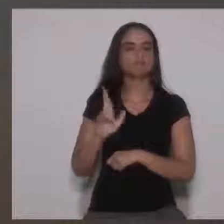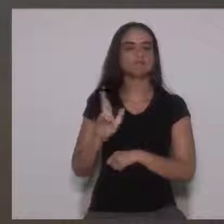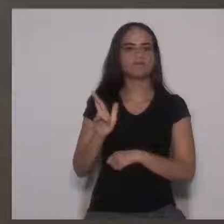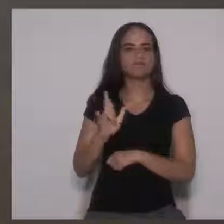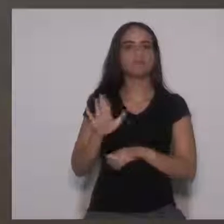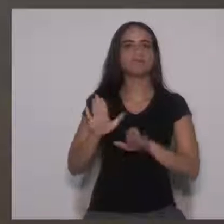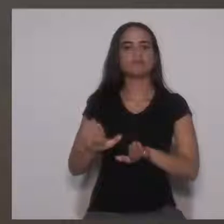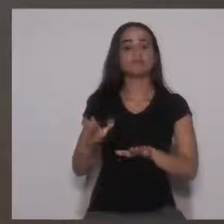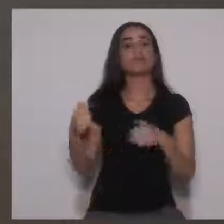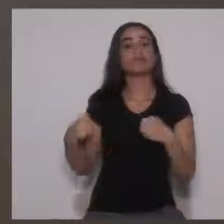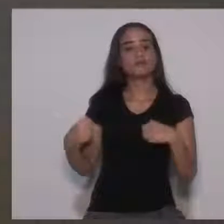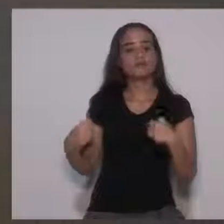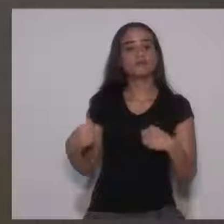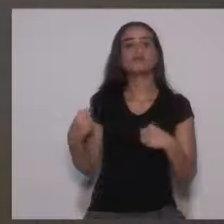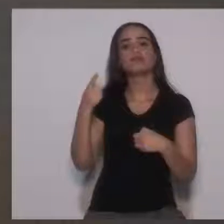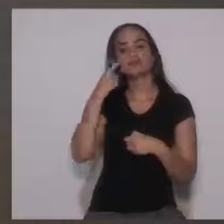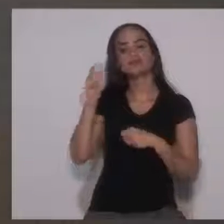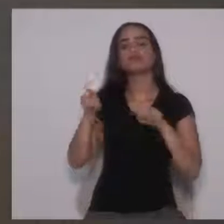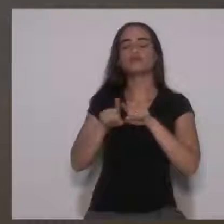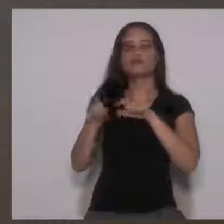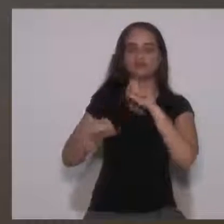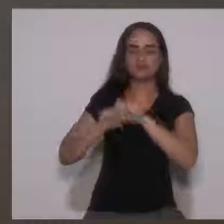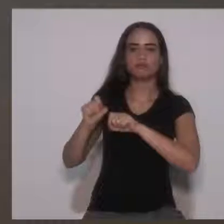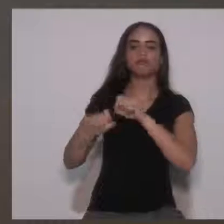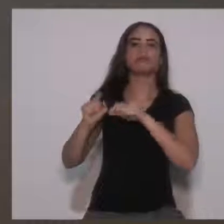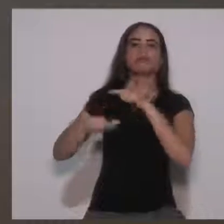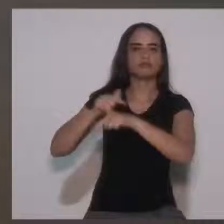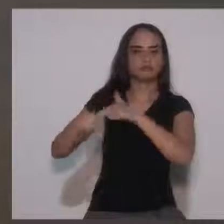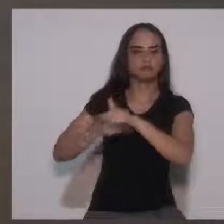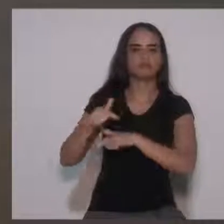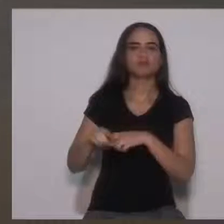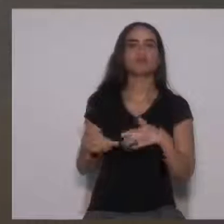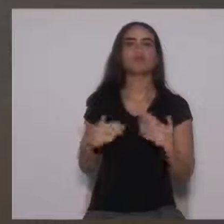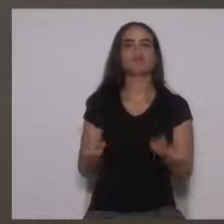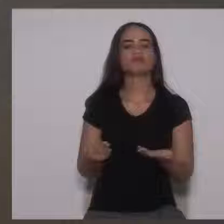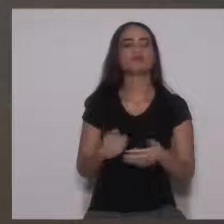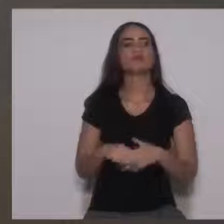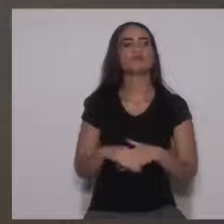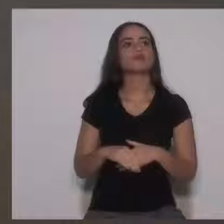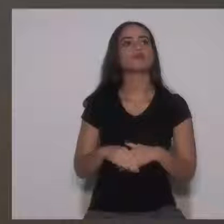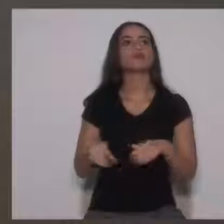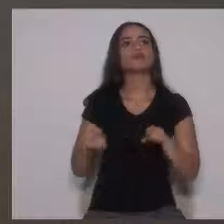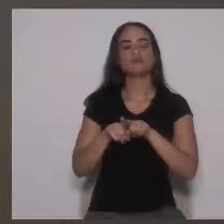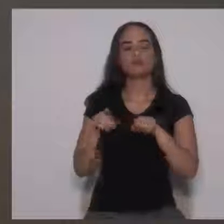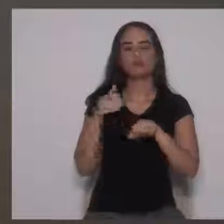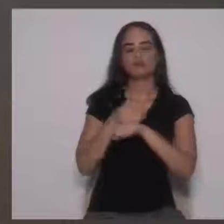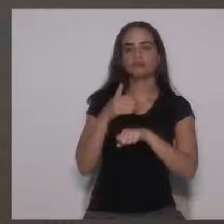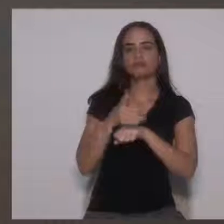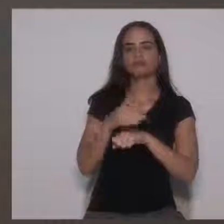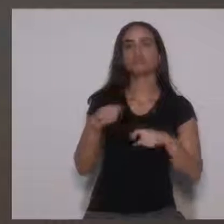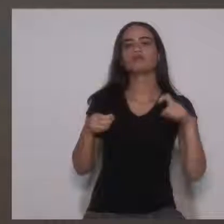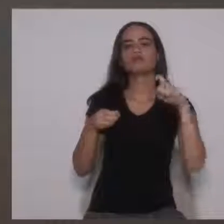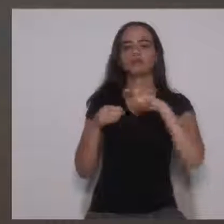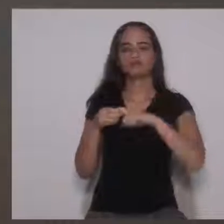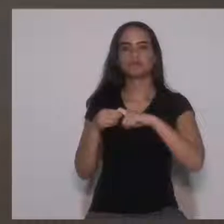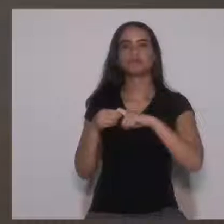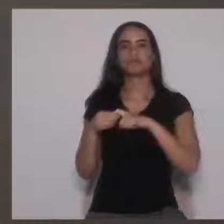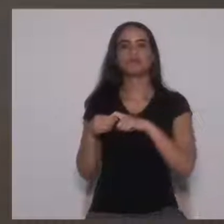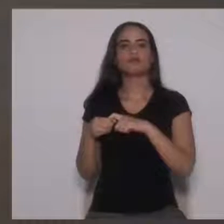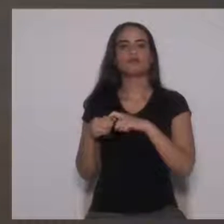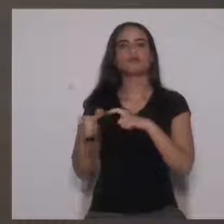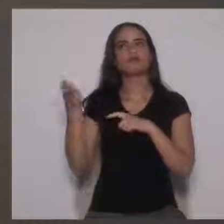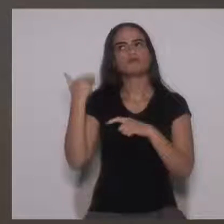de Itacolomi, que é uma das entidades que fazem parte da FEAVIM, e até tomar posse eu também estava no grupo